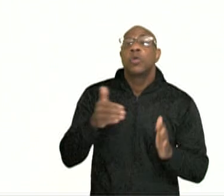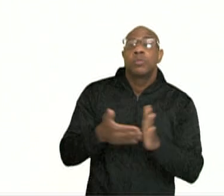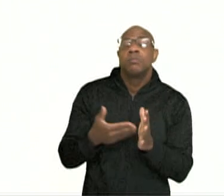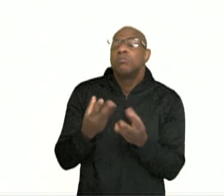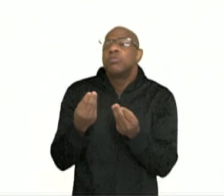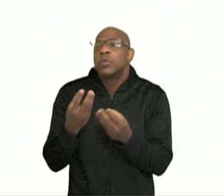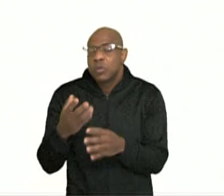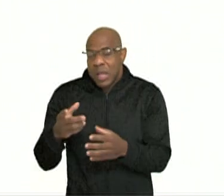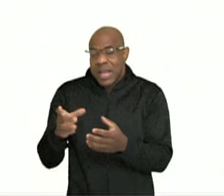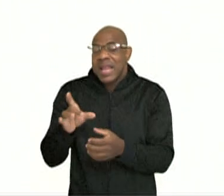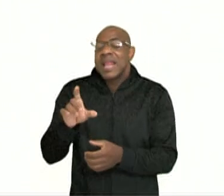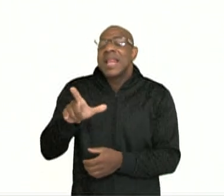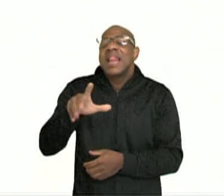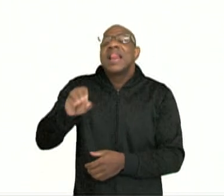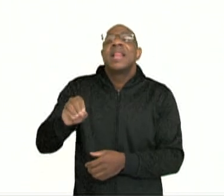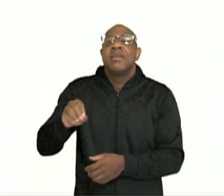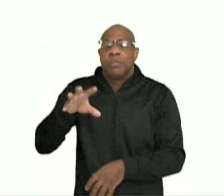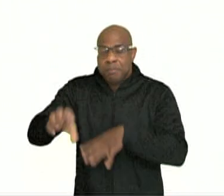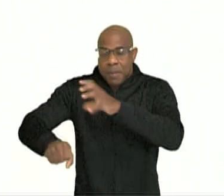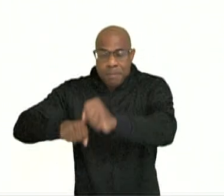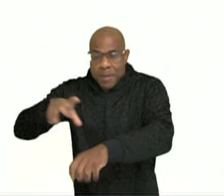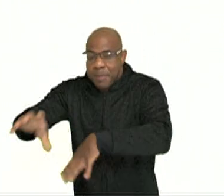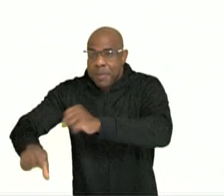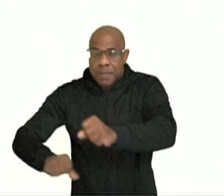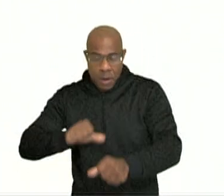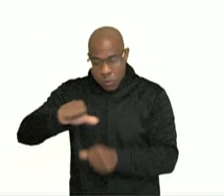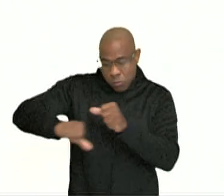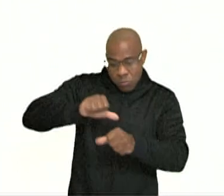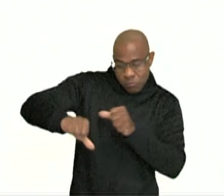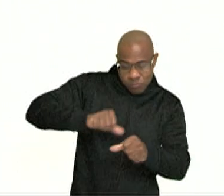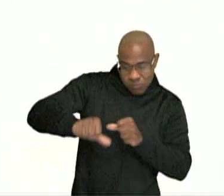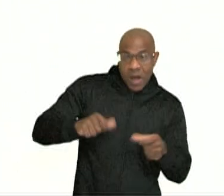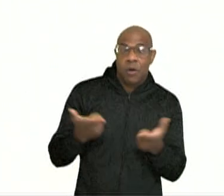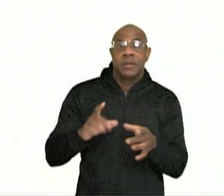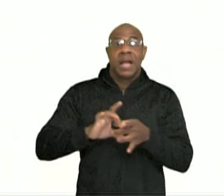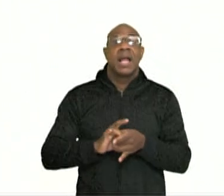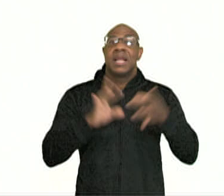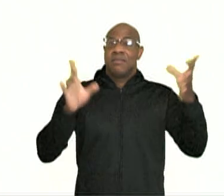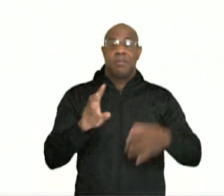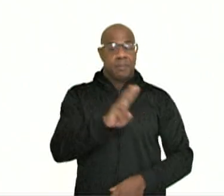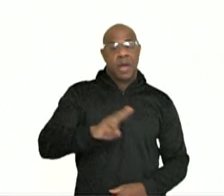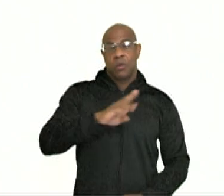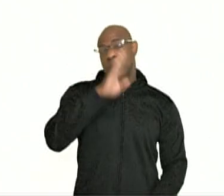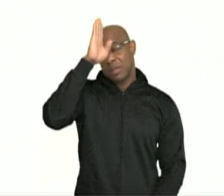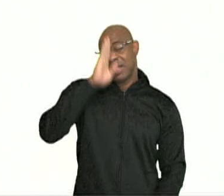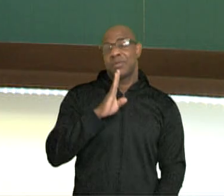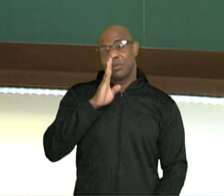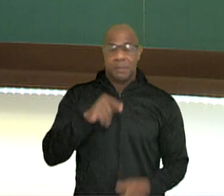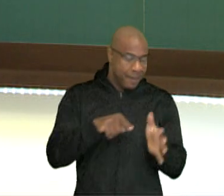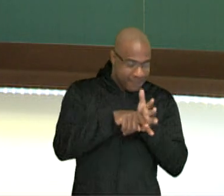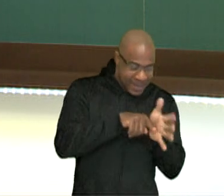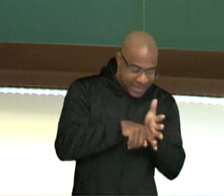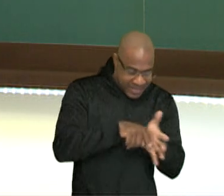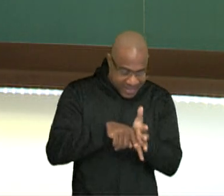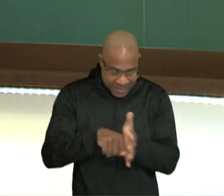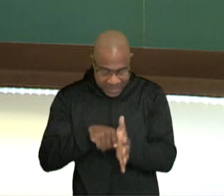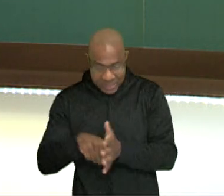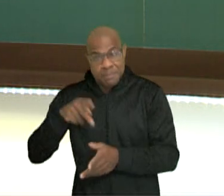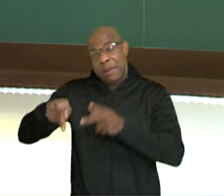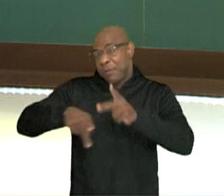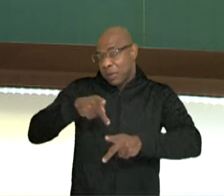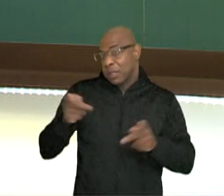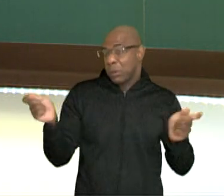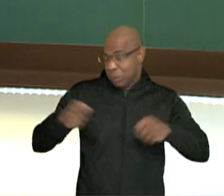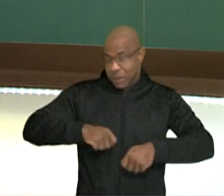livros descartados foram reciclados e agora estão disponíveis para uso gratuito entre a